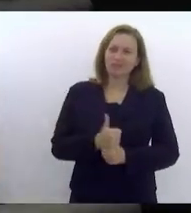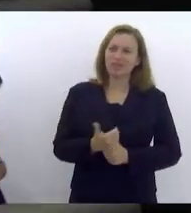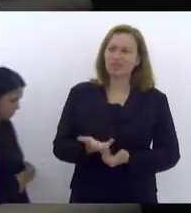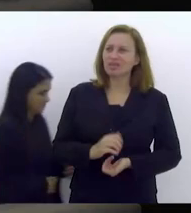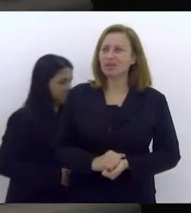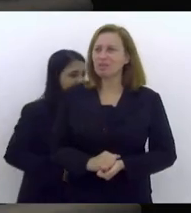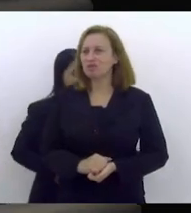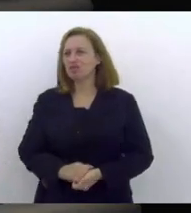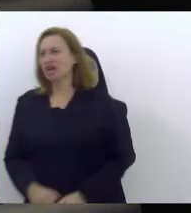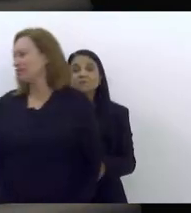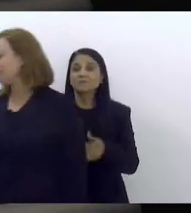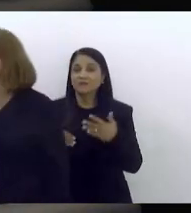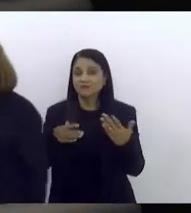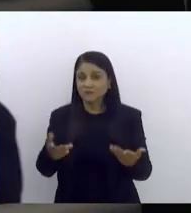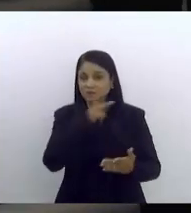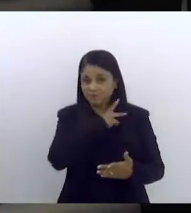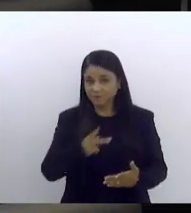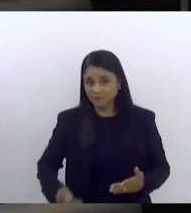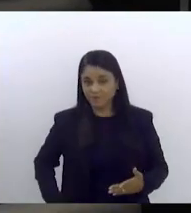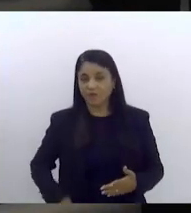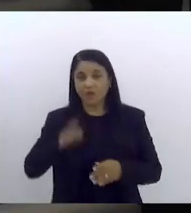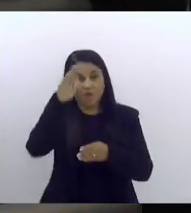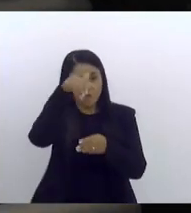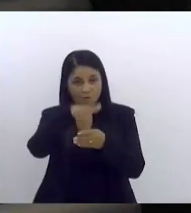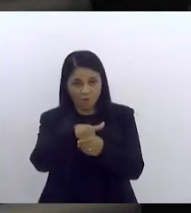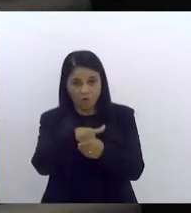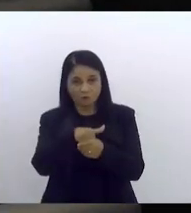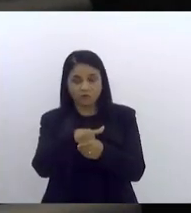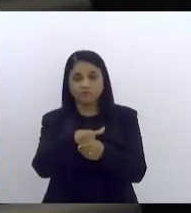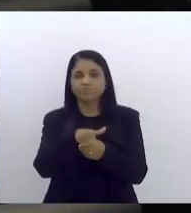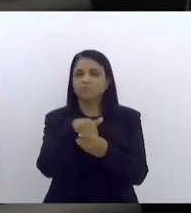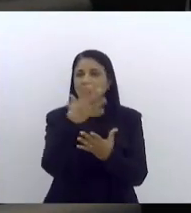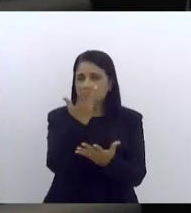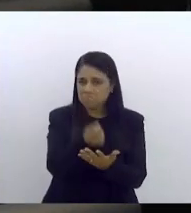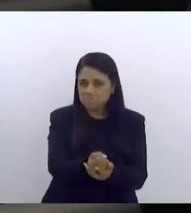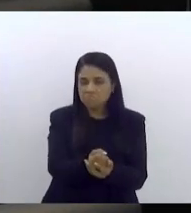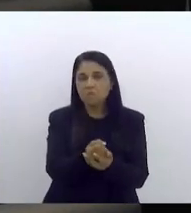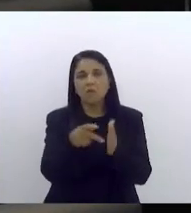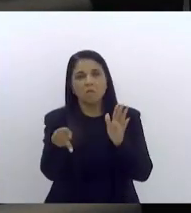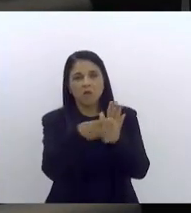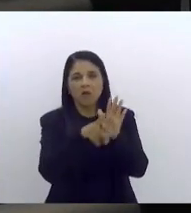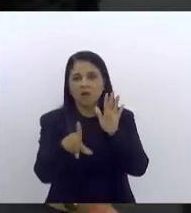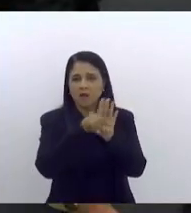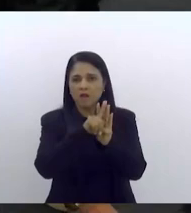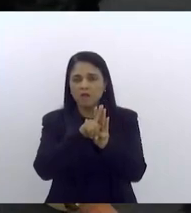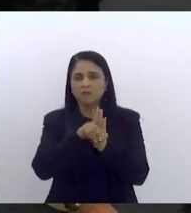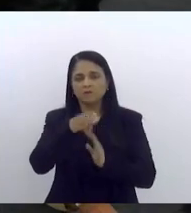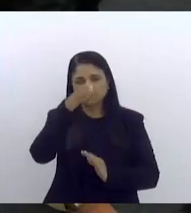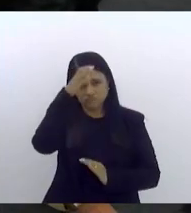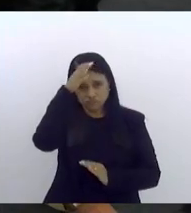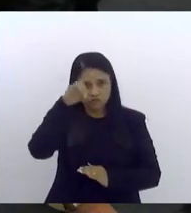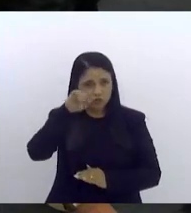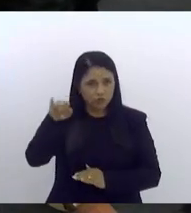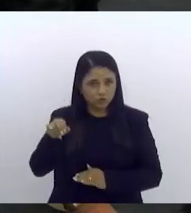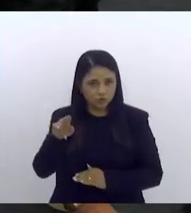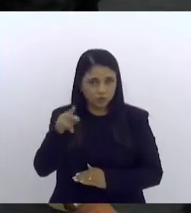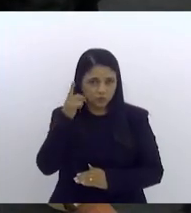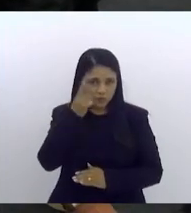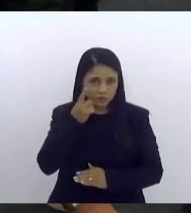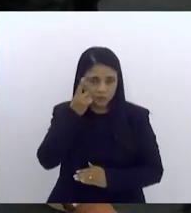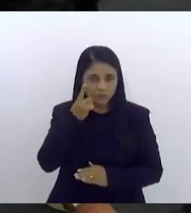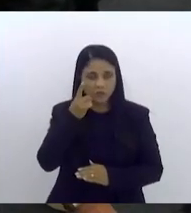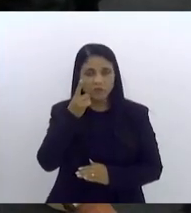Serafim. Presidente, quero declarar meu voto favorável ao projeto de lei da deputada Tia Ju, que institui